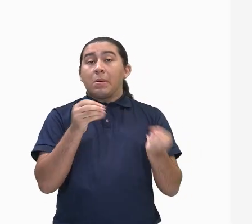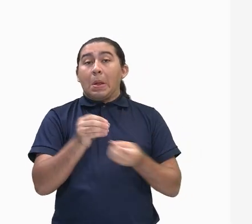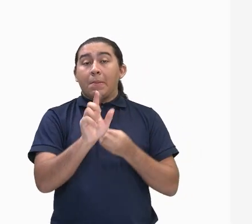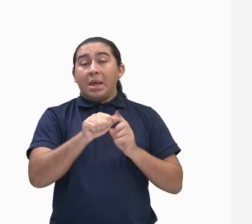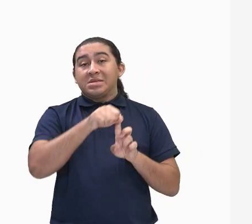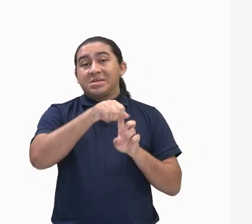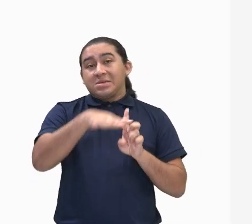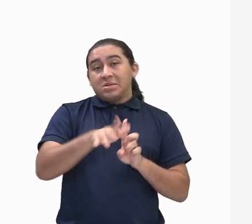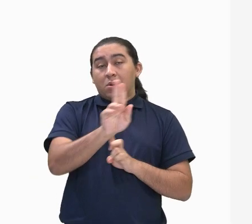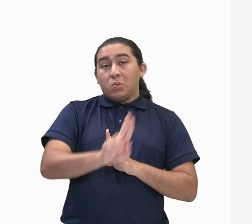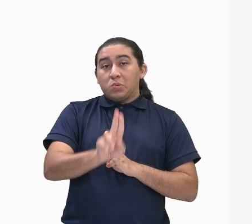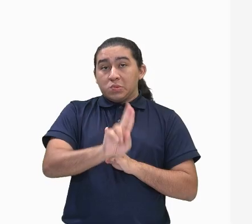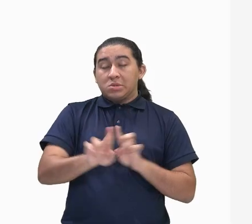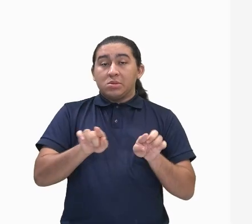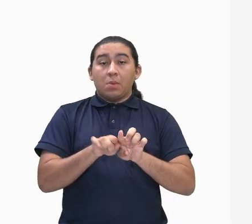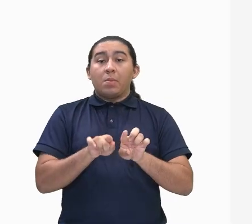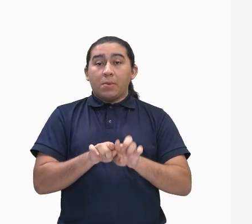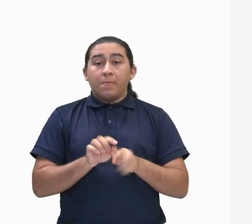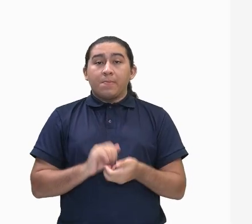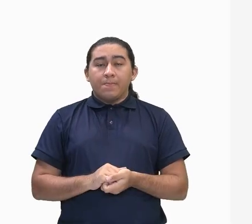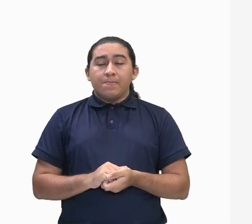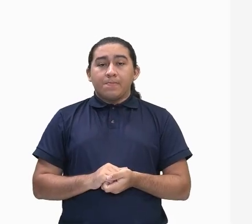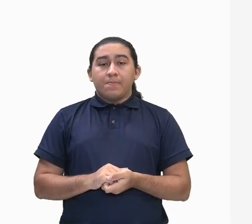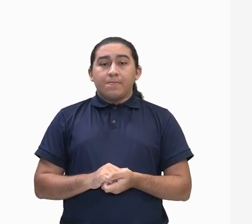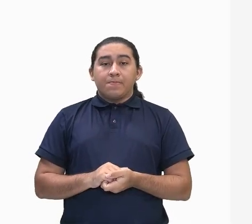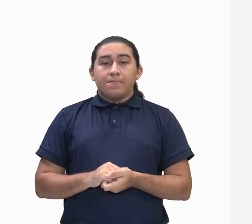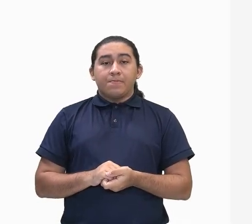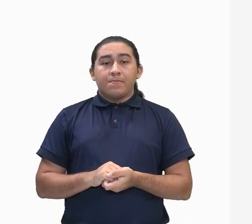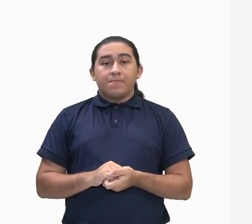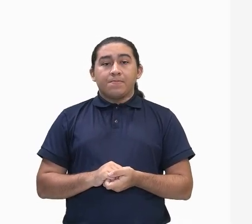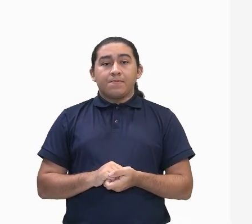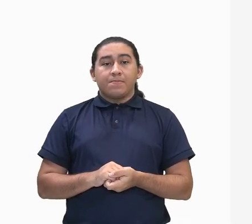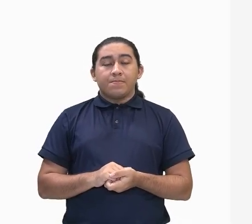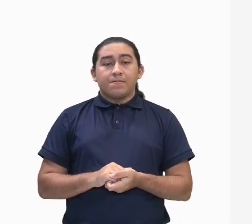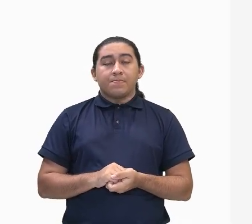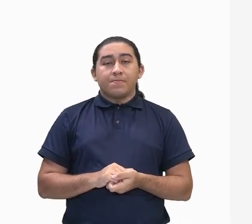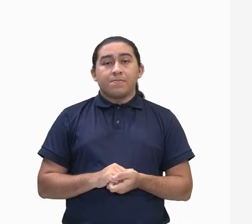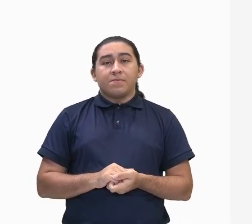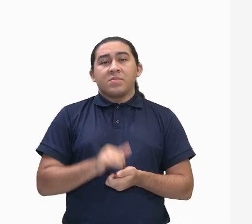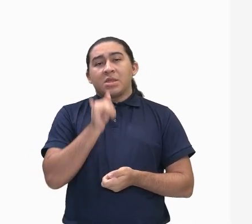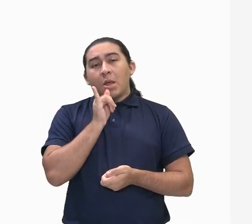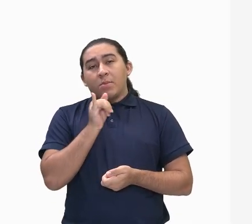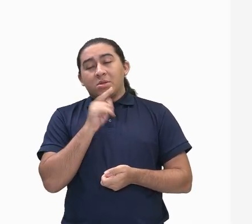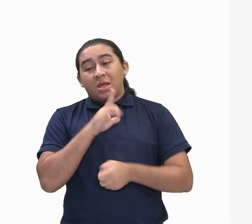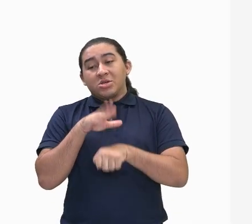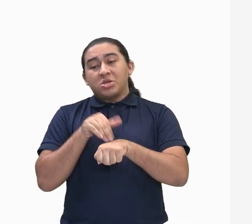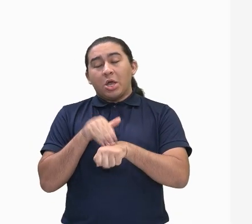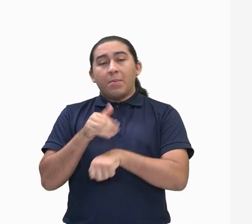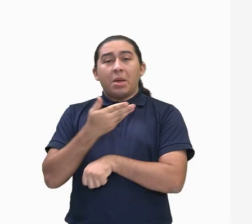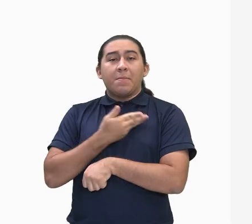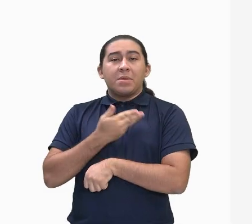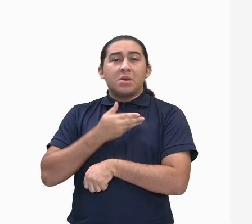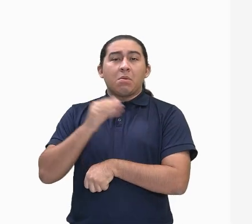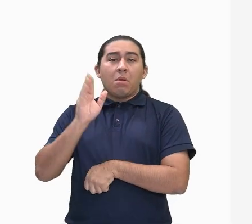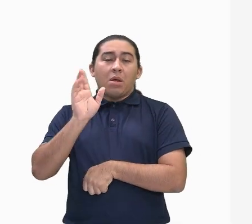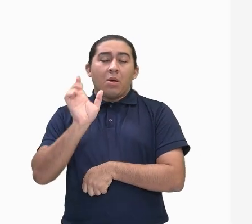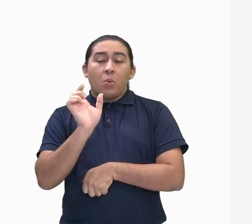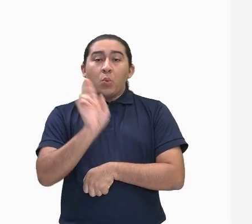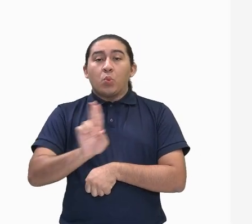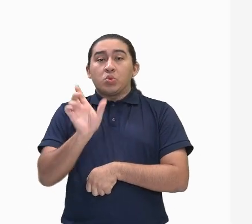né? Quem aí provavelmente não chamou um outro coleguinha, né, pelo termo maninho.